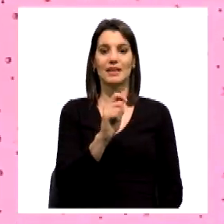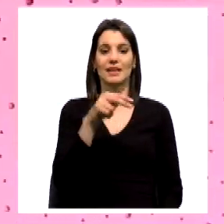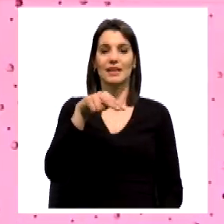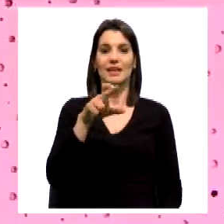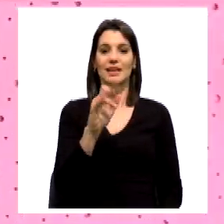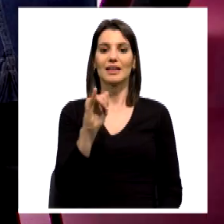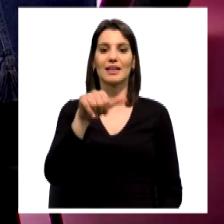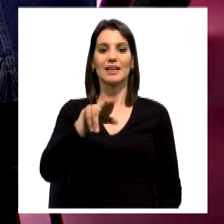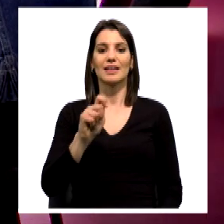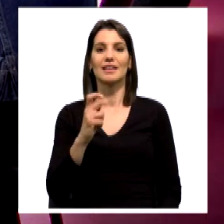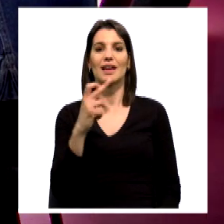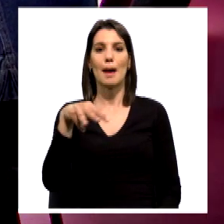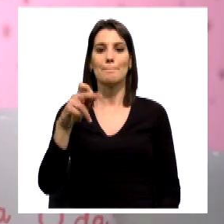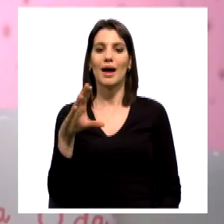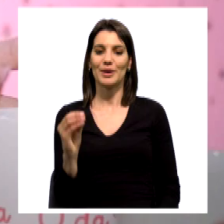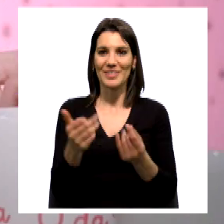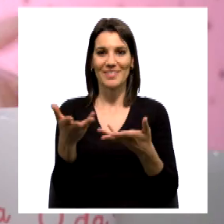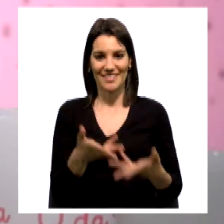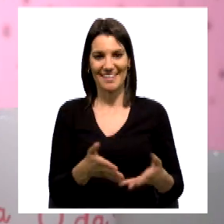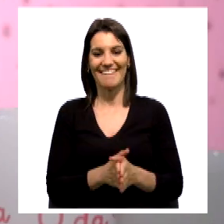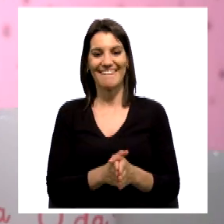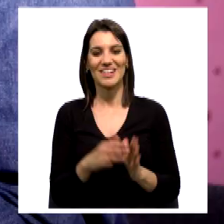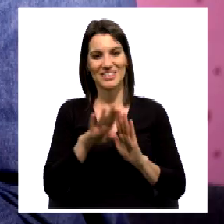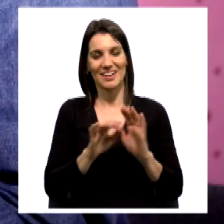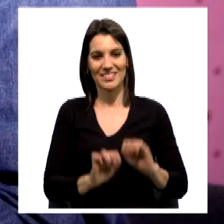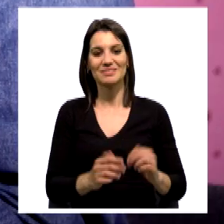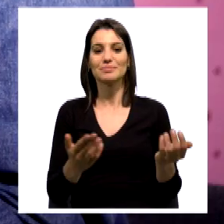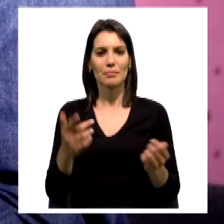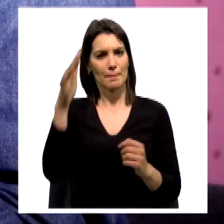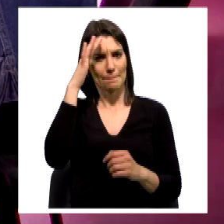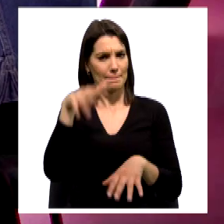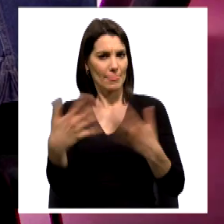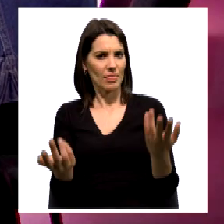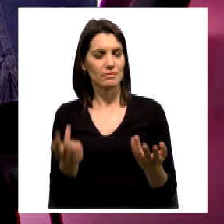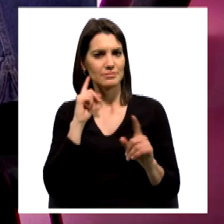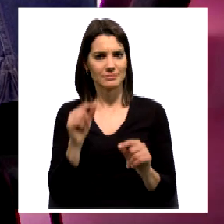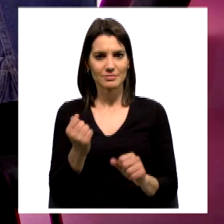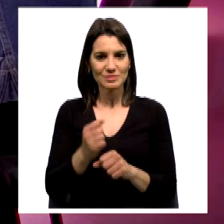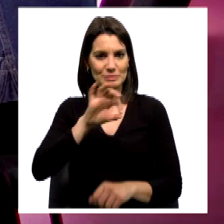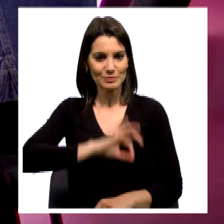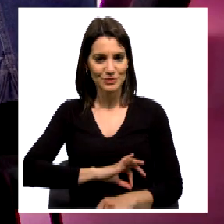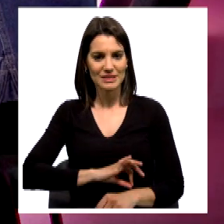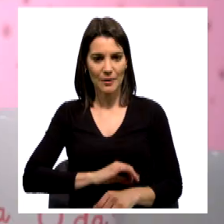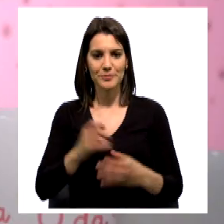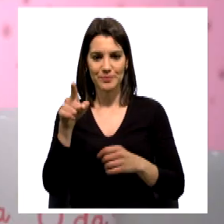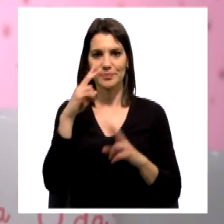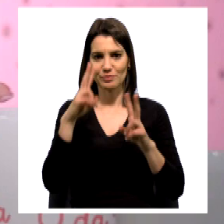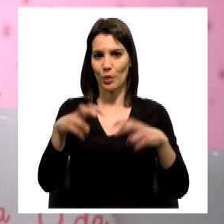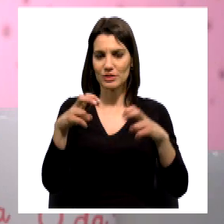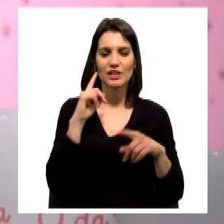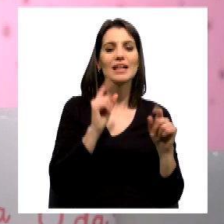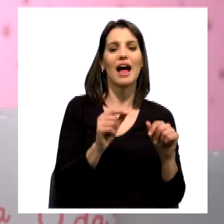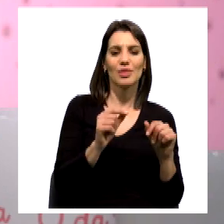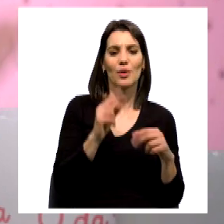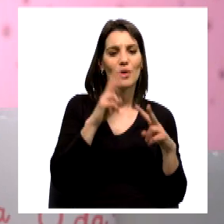é Henrique Amaro. Henrique, seja muito bem-vindo ao U da Joana. Obrigado. Nunca te tinhas imaginado a fazer rádio como profissão. Foste